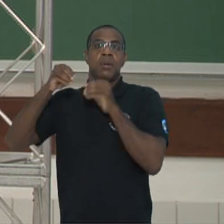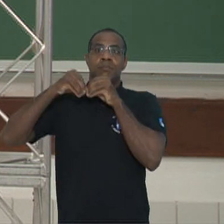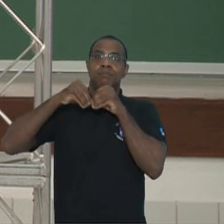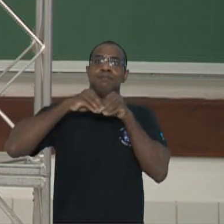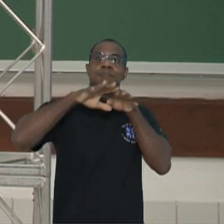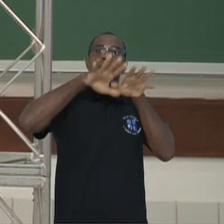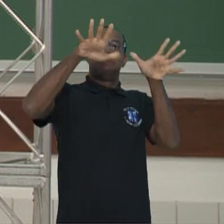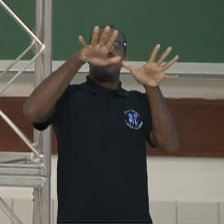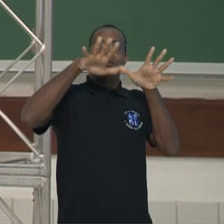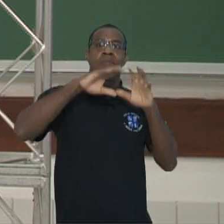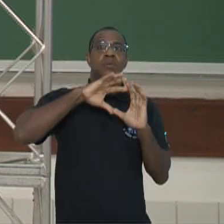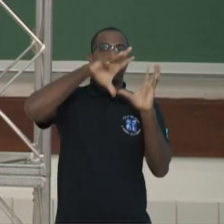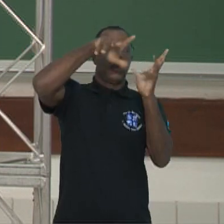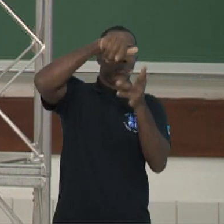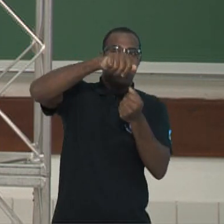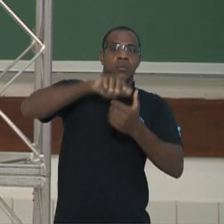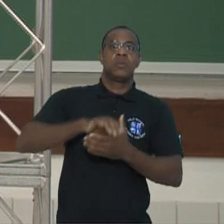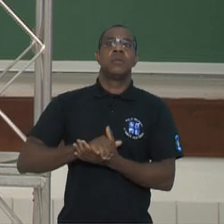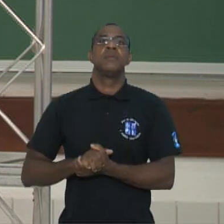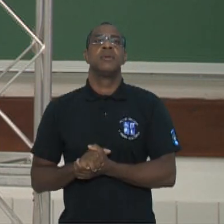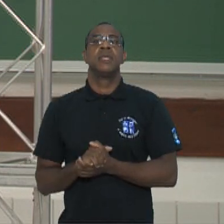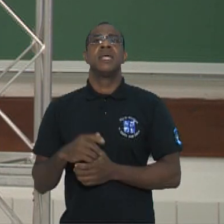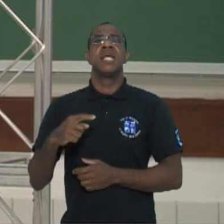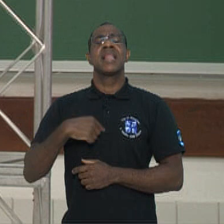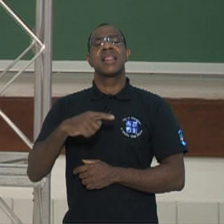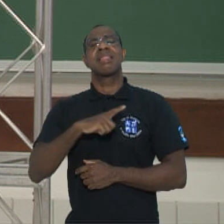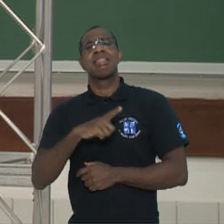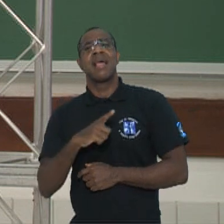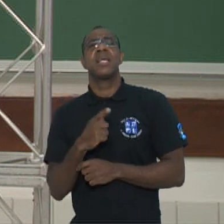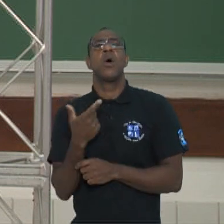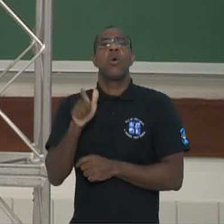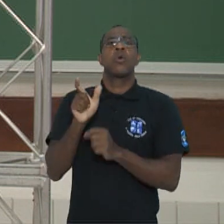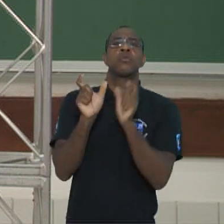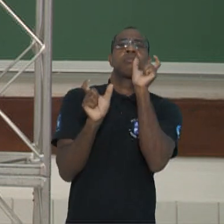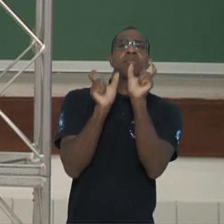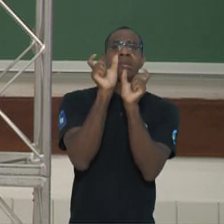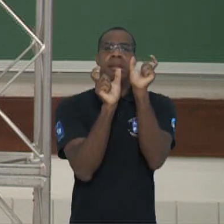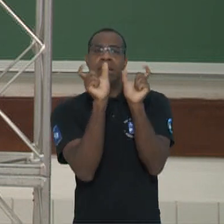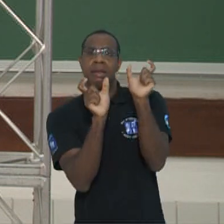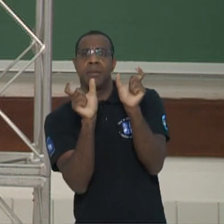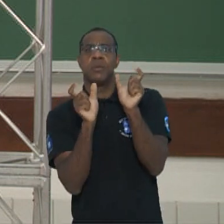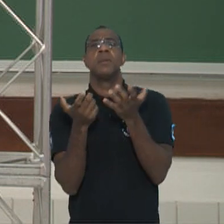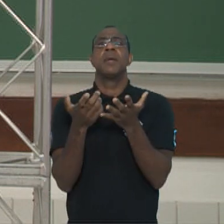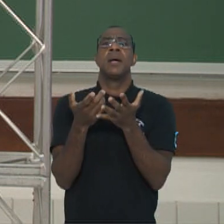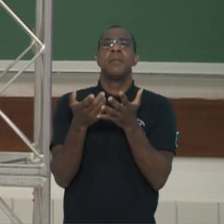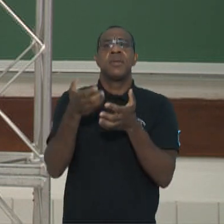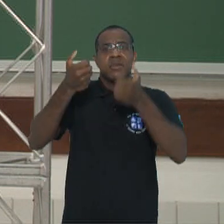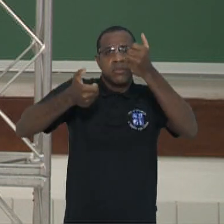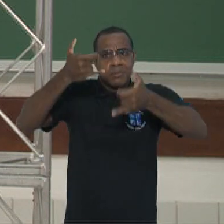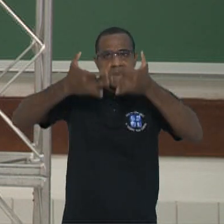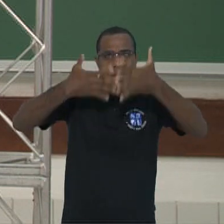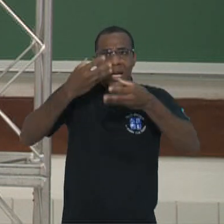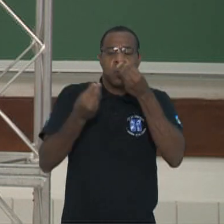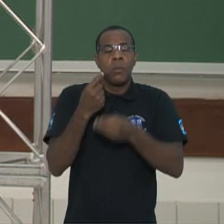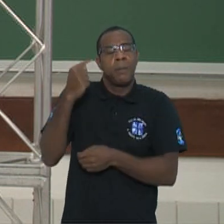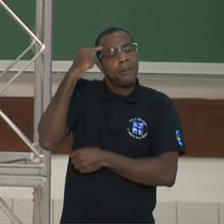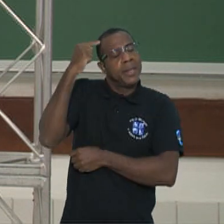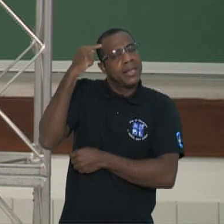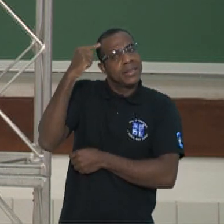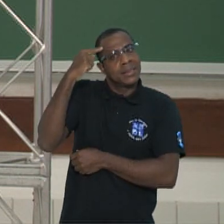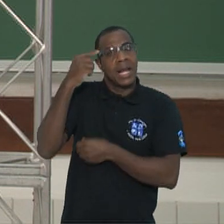outros termos ali para a gente tratar, como é o caso da hegemonia, o que é isso e como a gente vai pensar tudo isso na